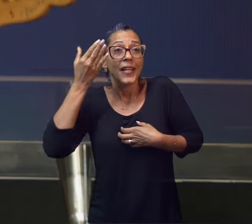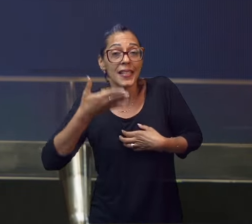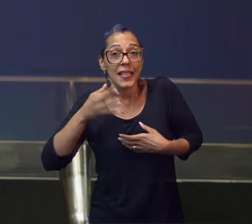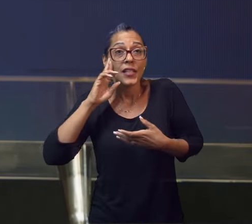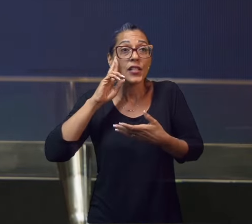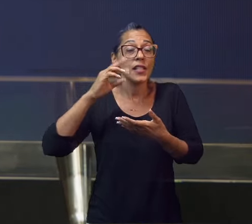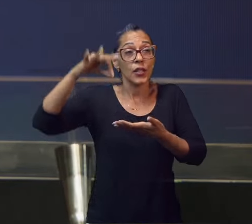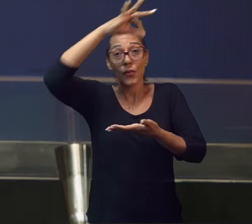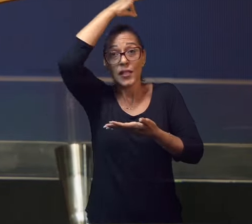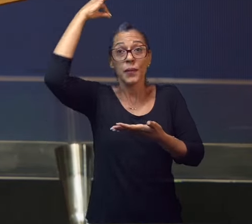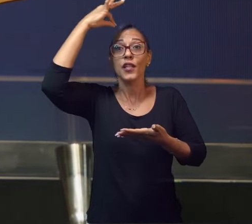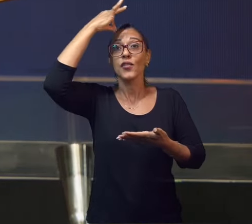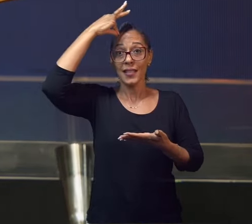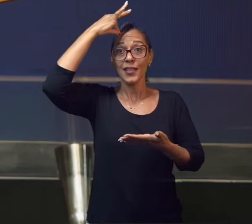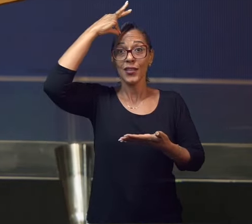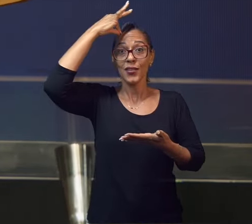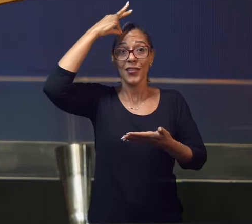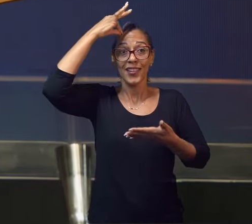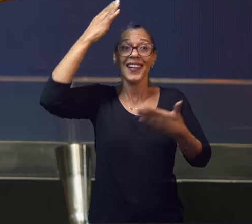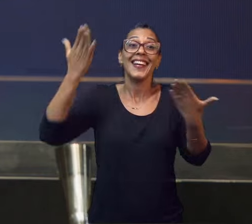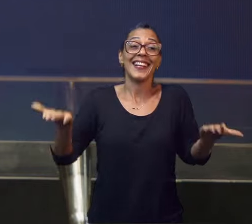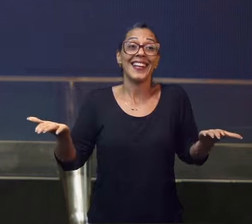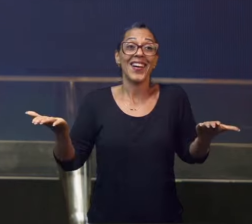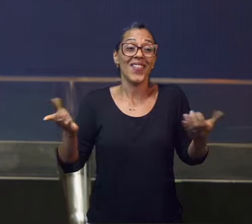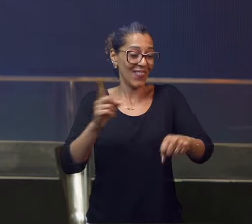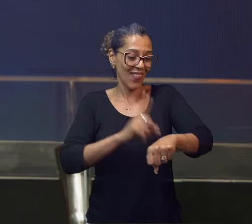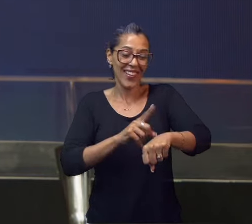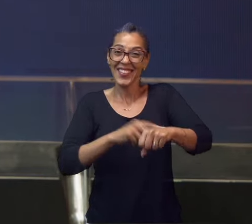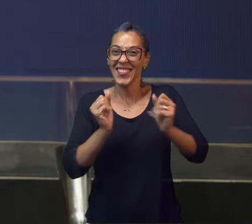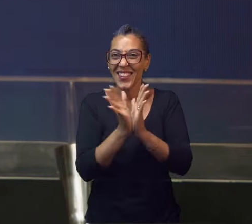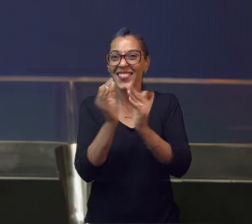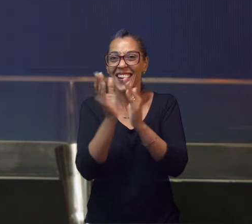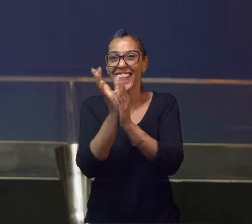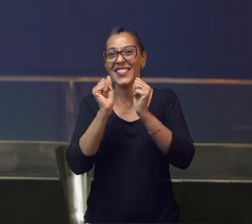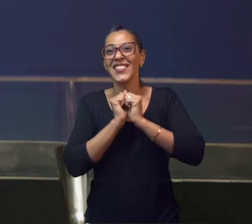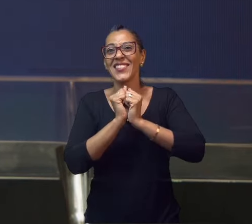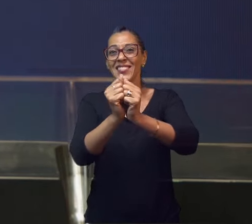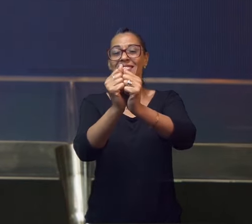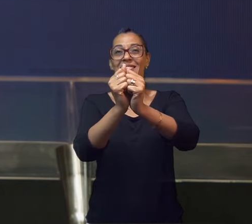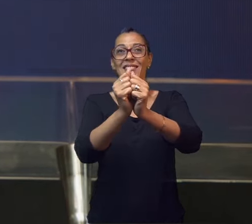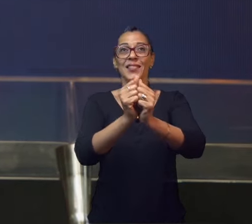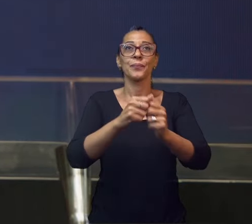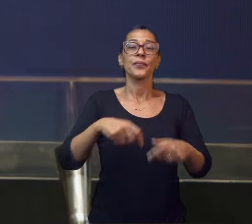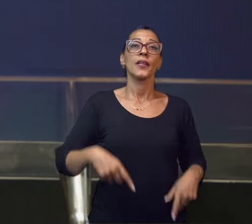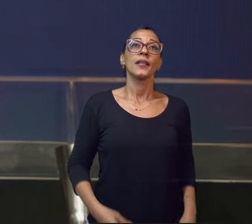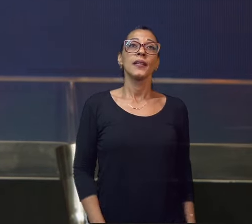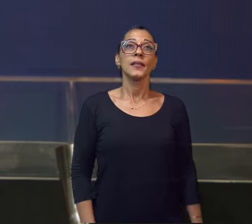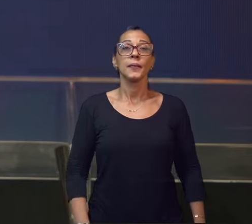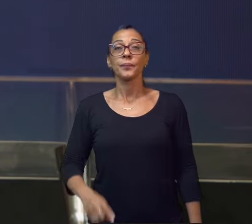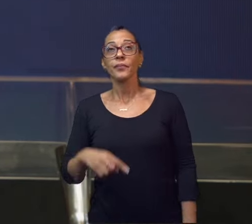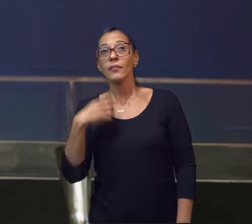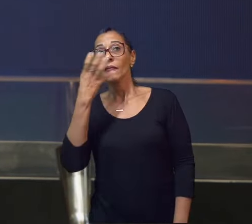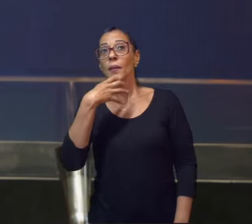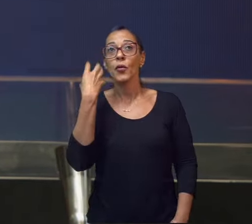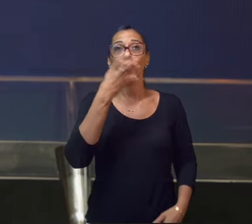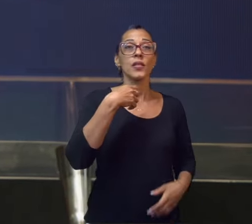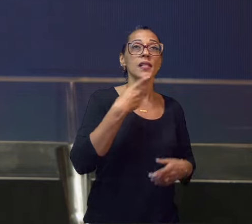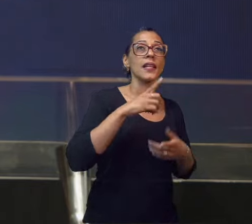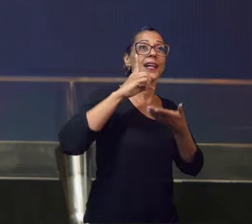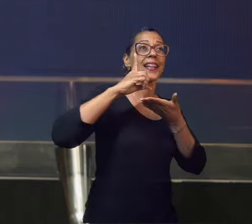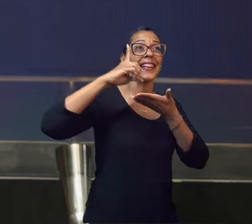porque Grande És Tu Maravilhas fases tu não há